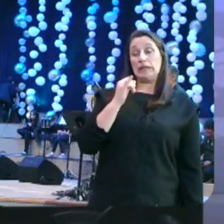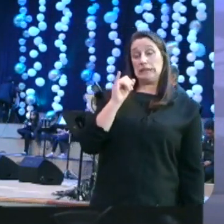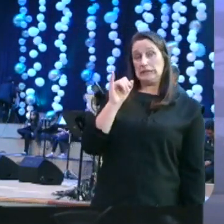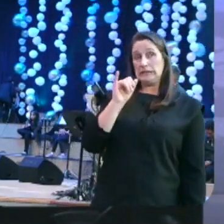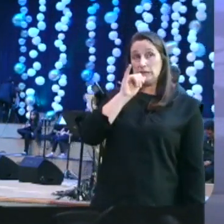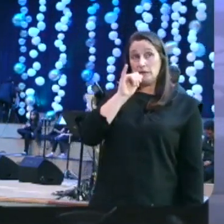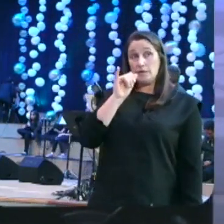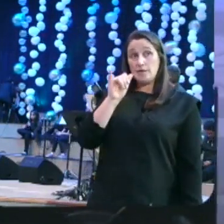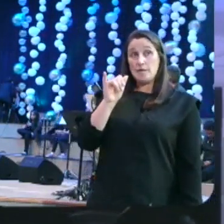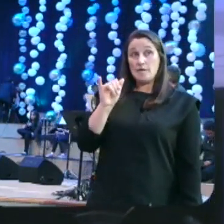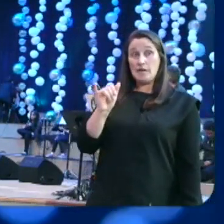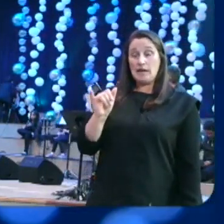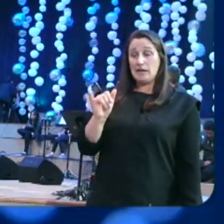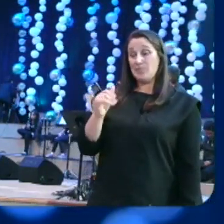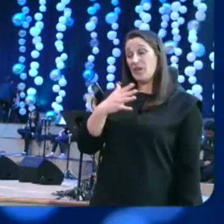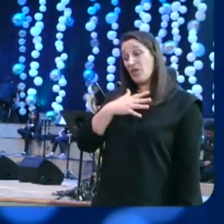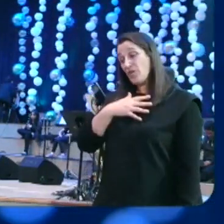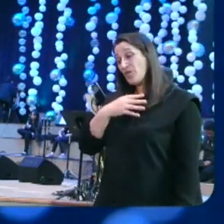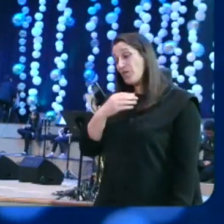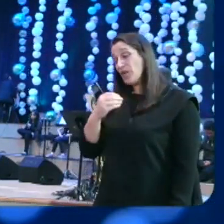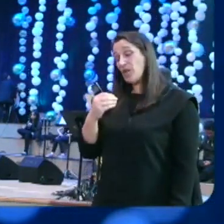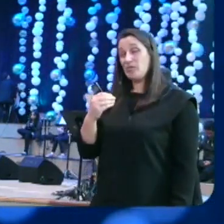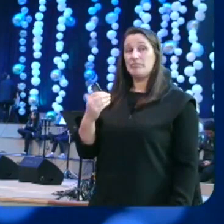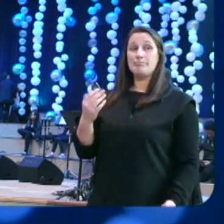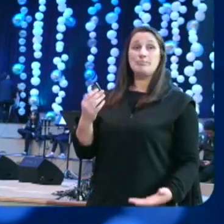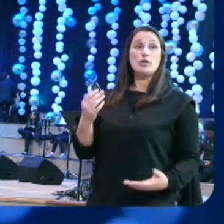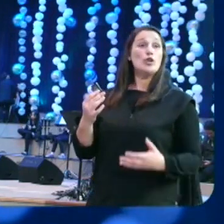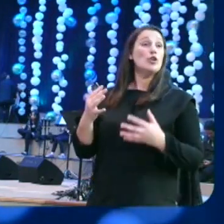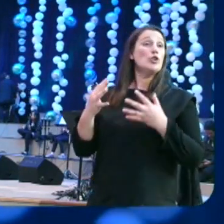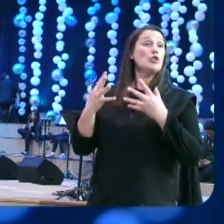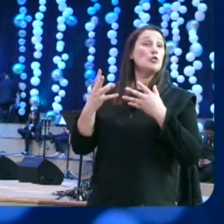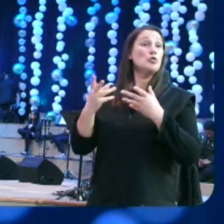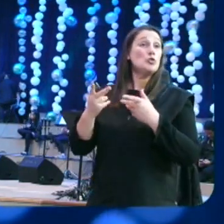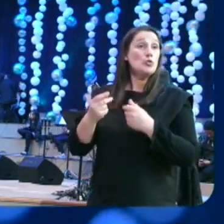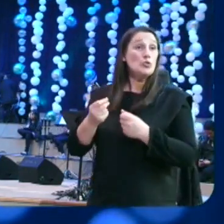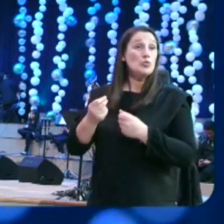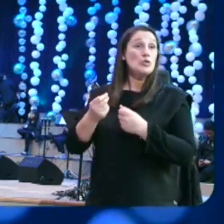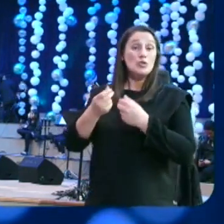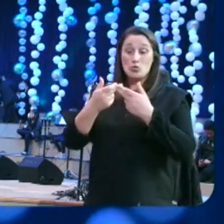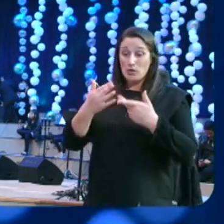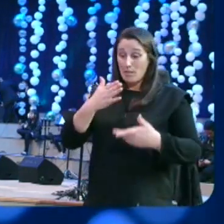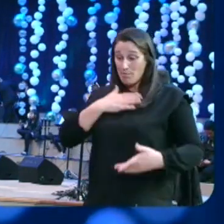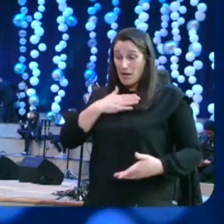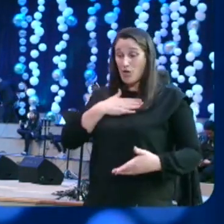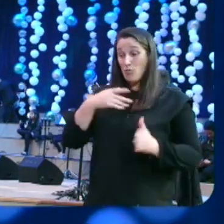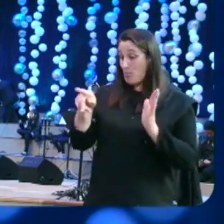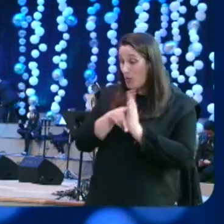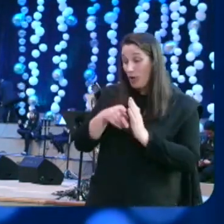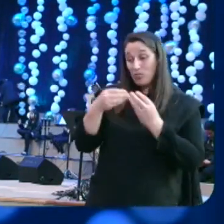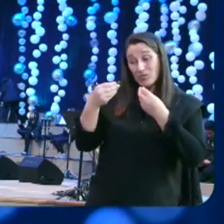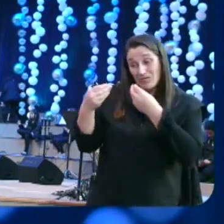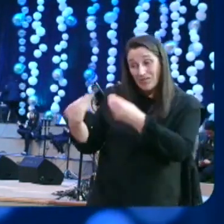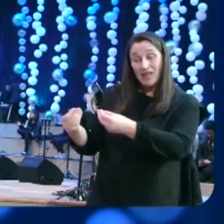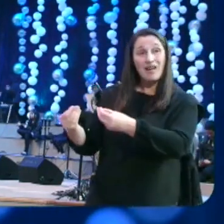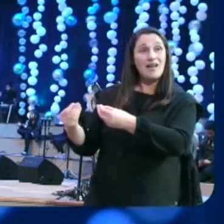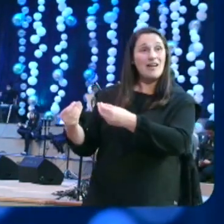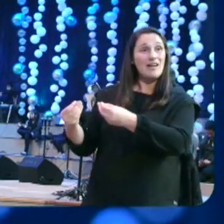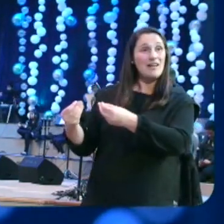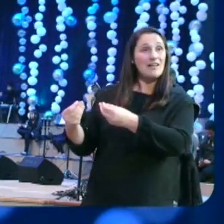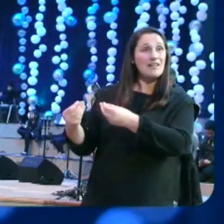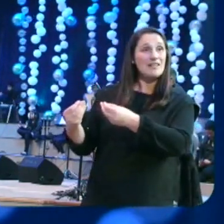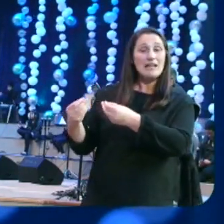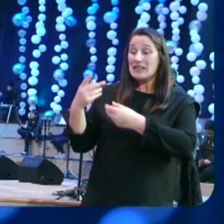tinha percebido: filho, tudo que é meu é teu, é tudo